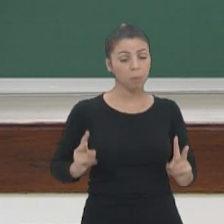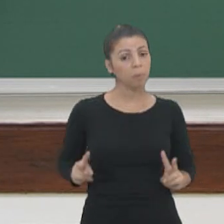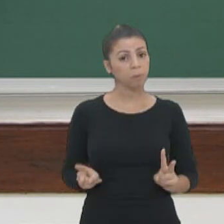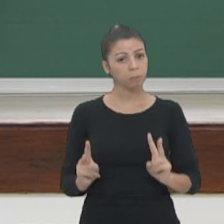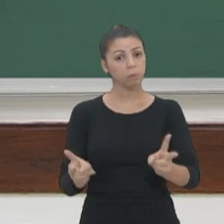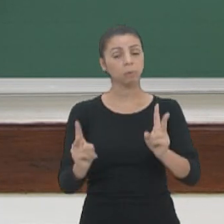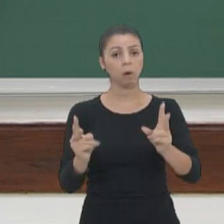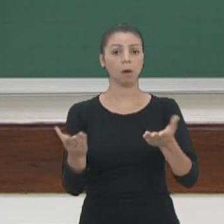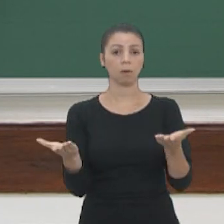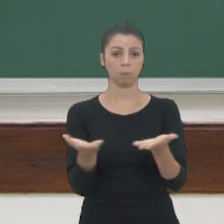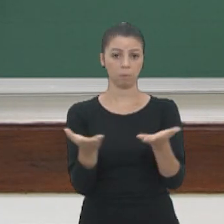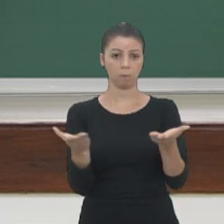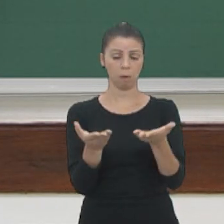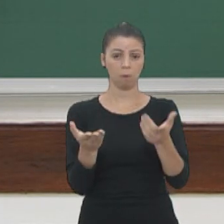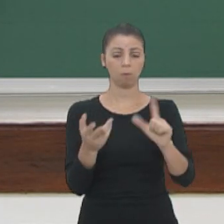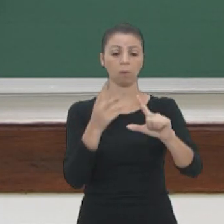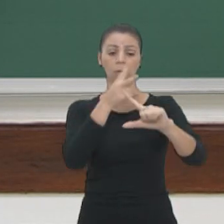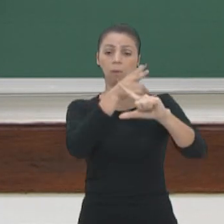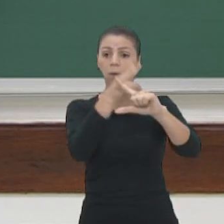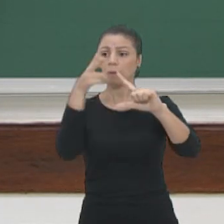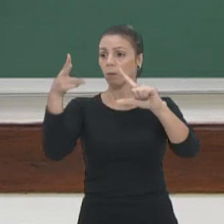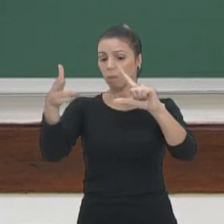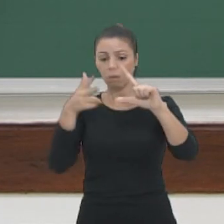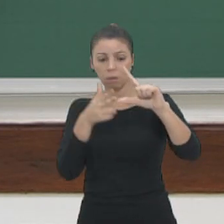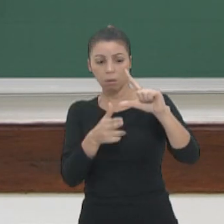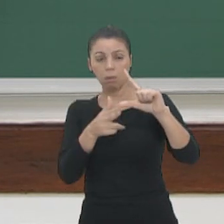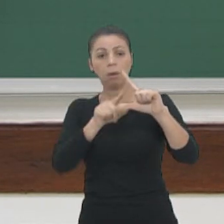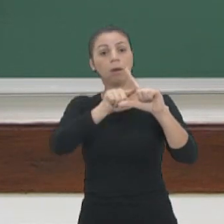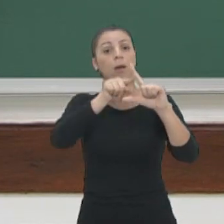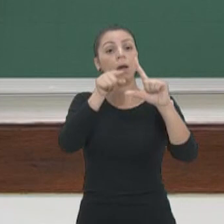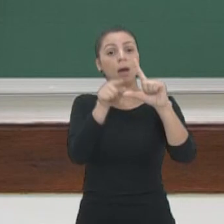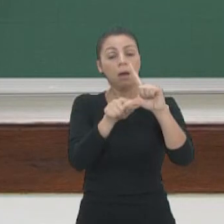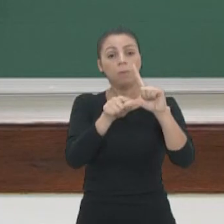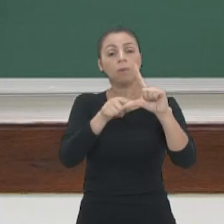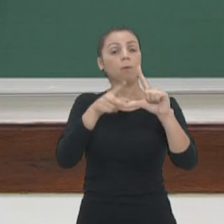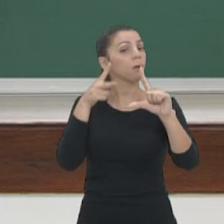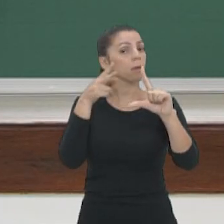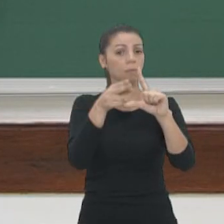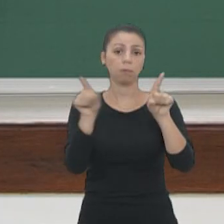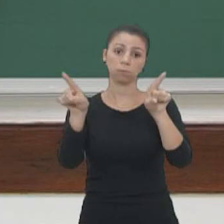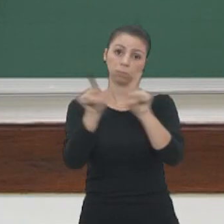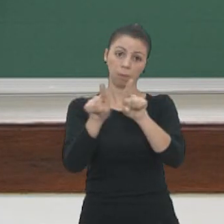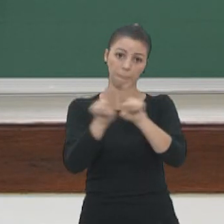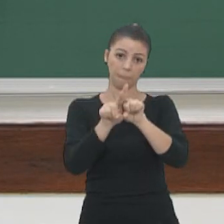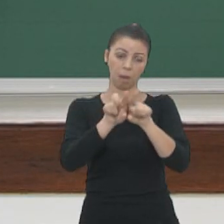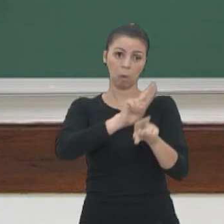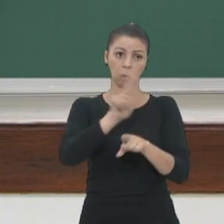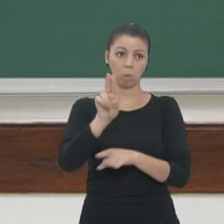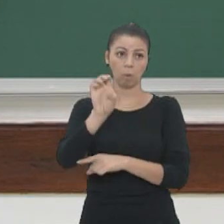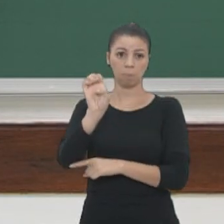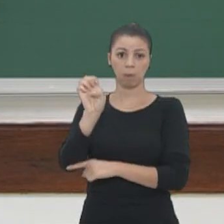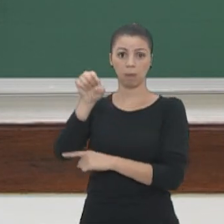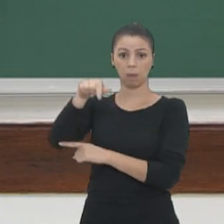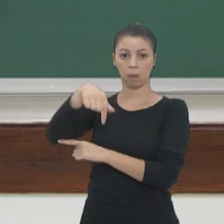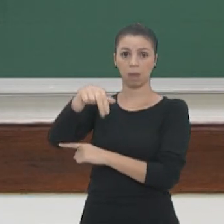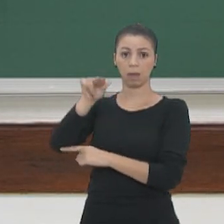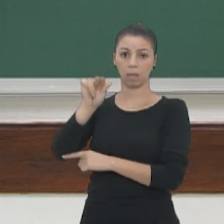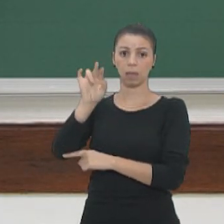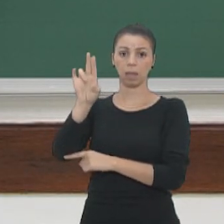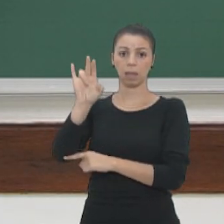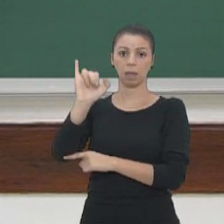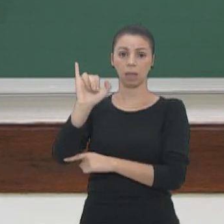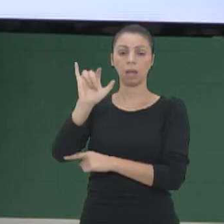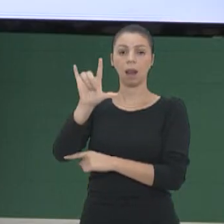continuar. Então, lados iguais, ângulos iguais, eu estou falando do triângulo equilátero. Vamos continuar?